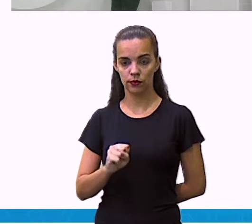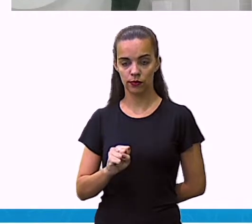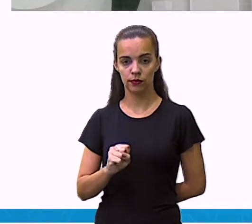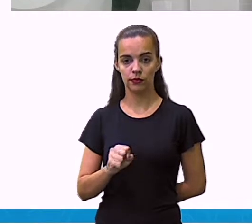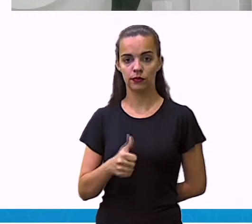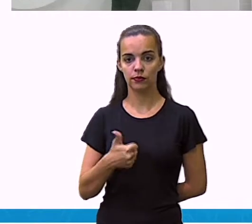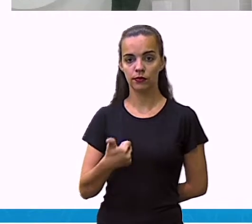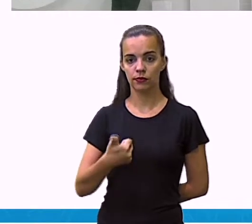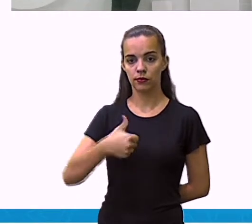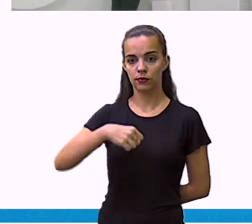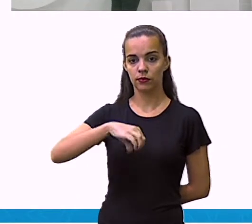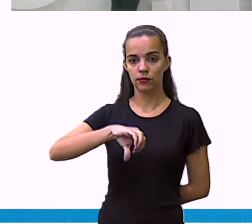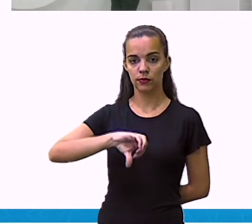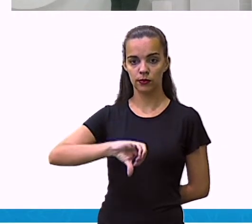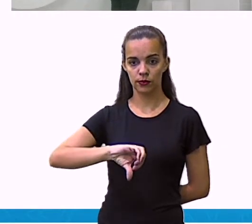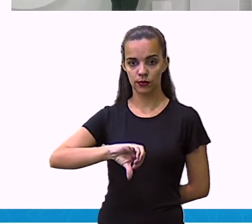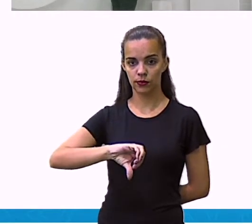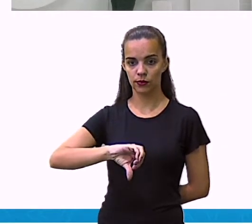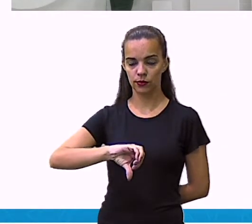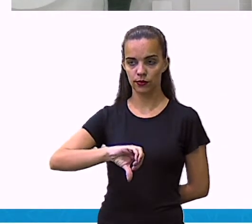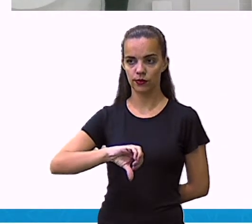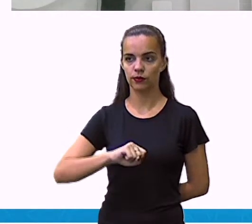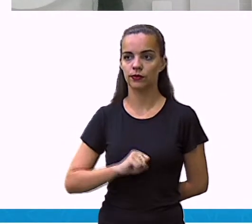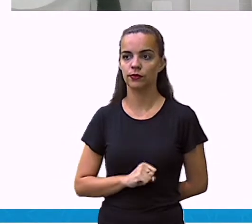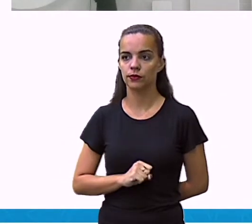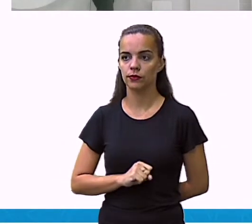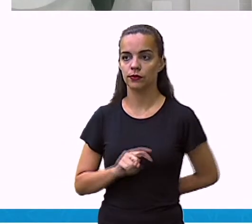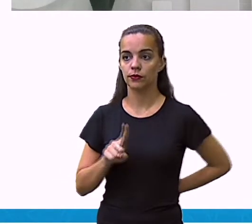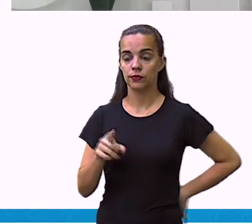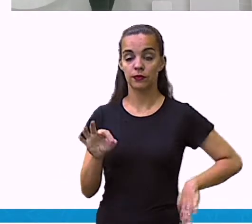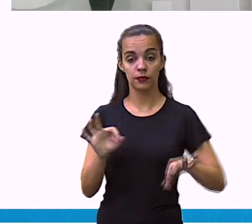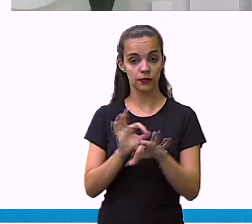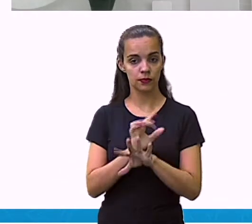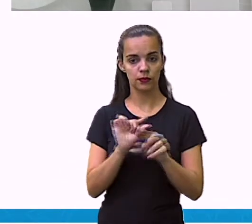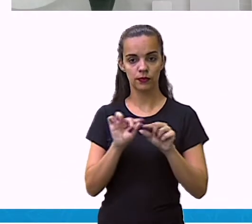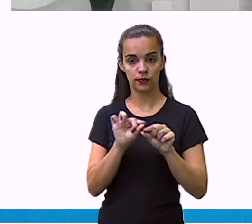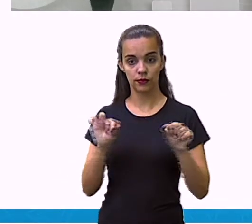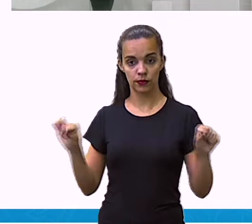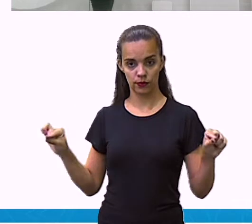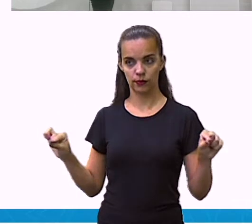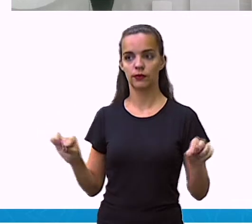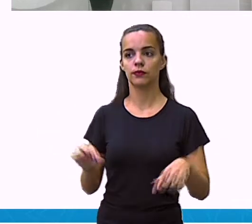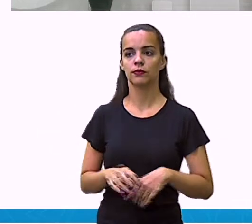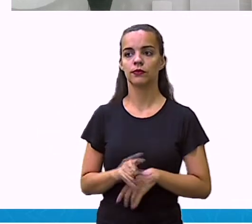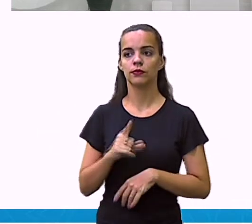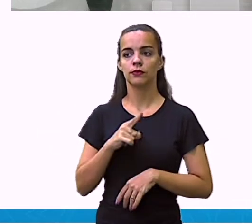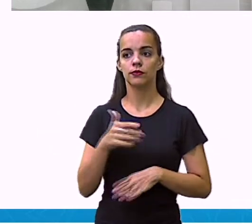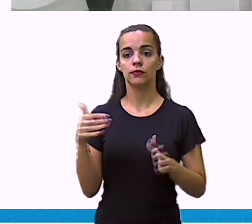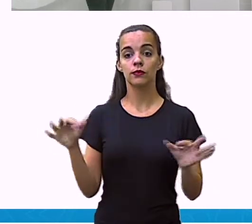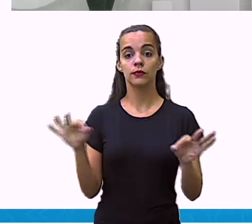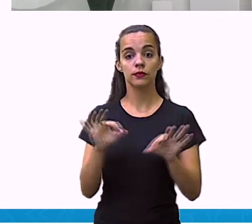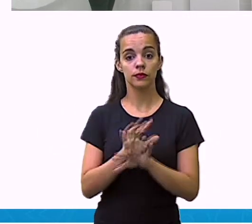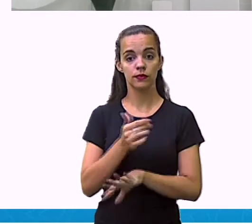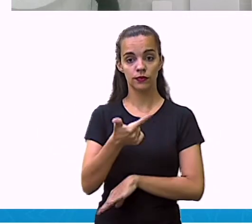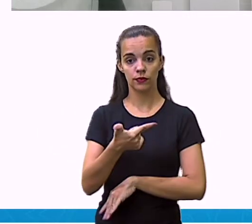18 e 19. Completamos aqui a nossa segunda linha, terminando com o